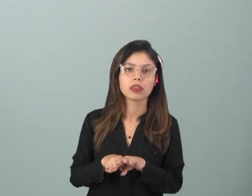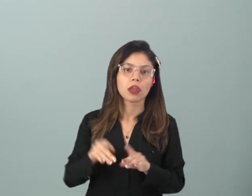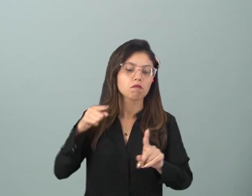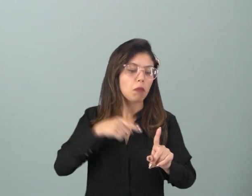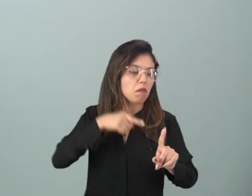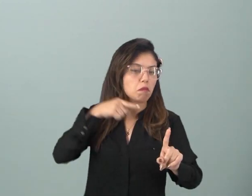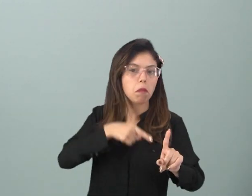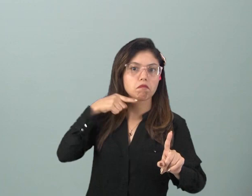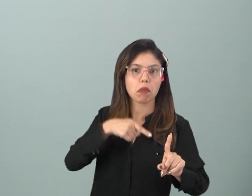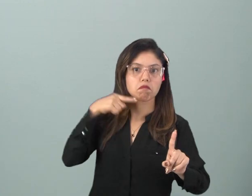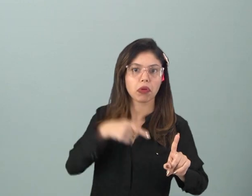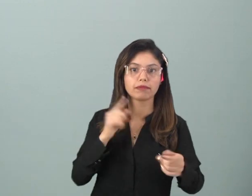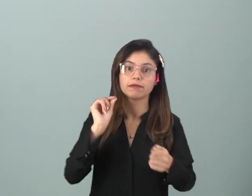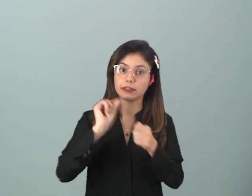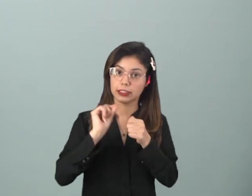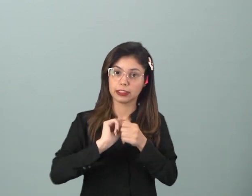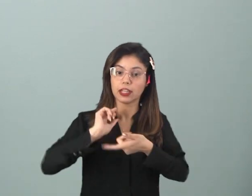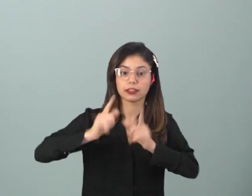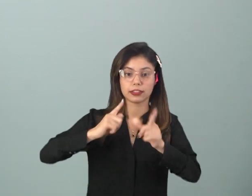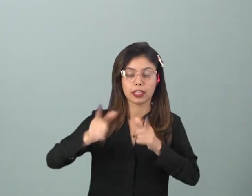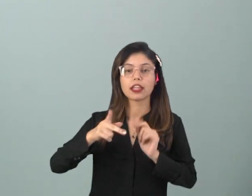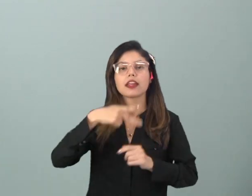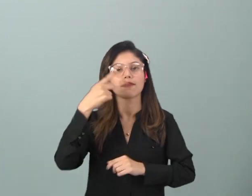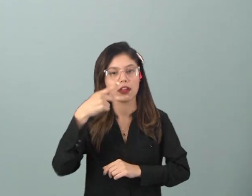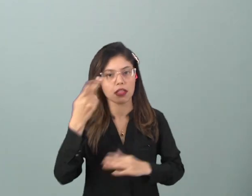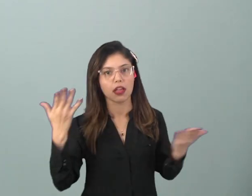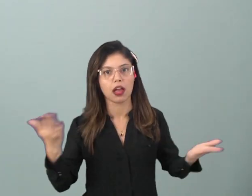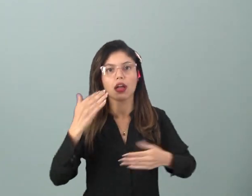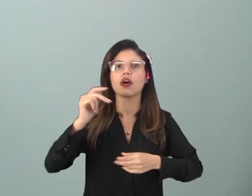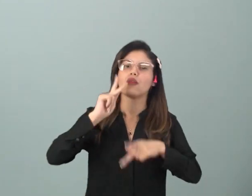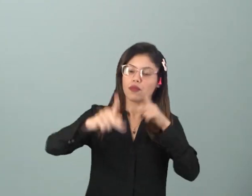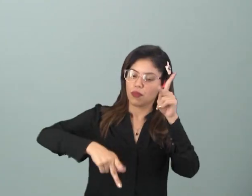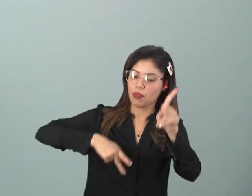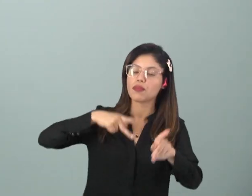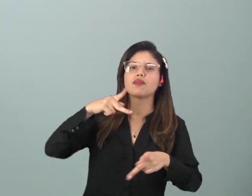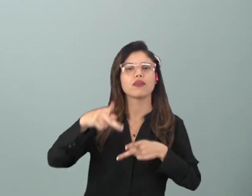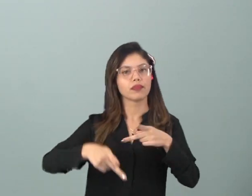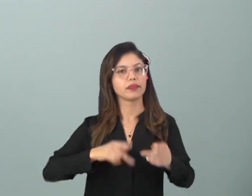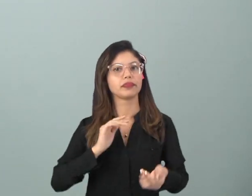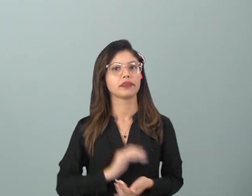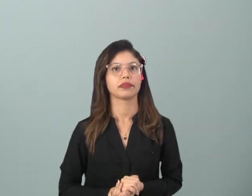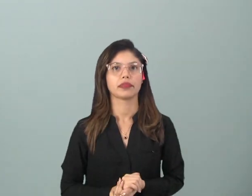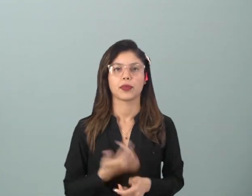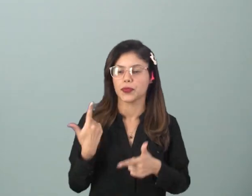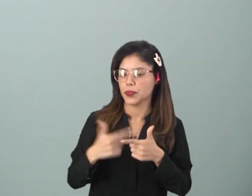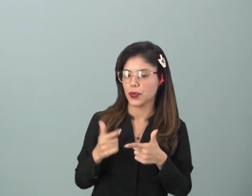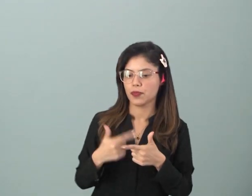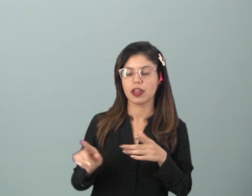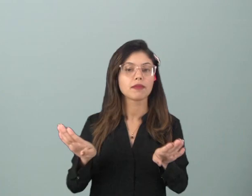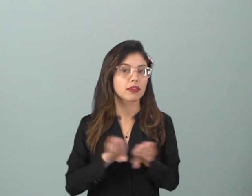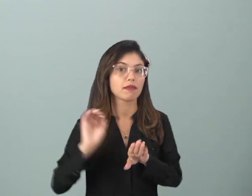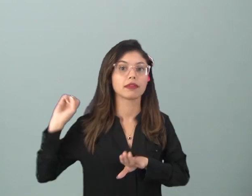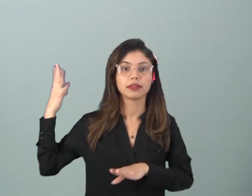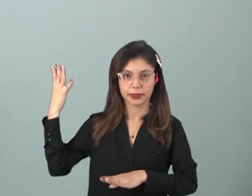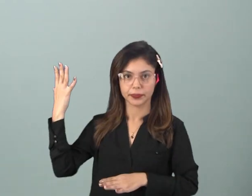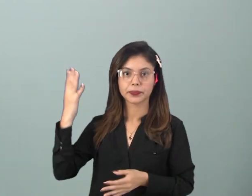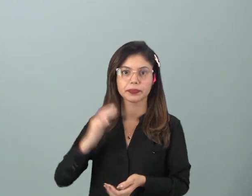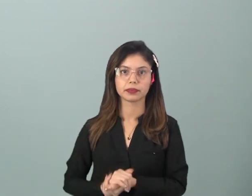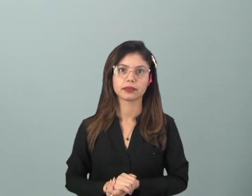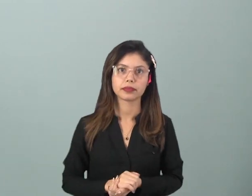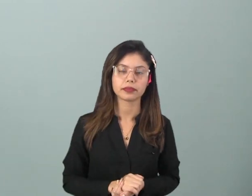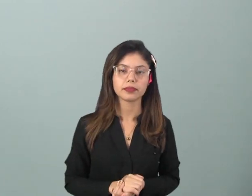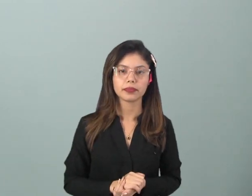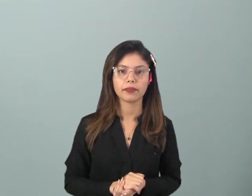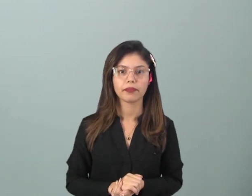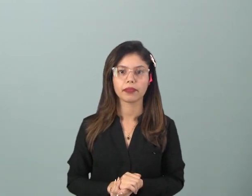porque eles faziam as suas letras querendo falar sobre a população, sobre os problemas que estavam acontecendo, e